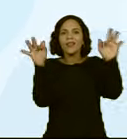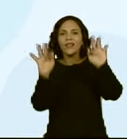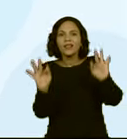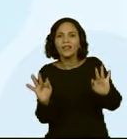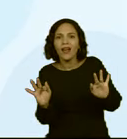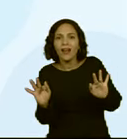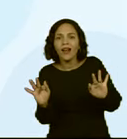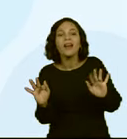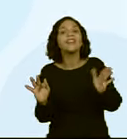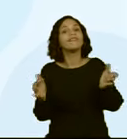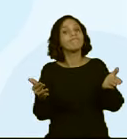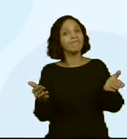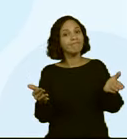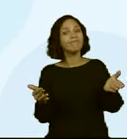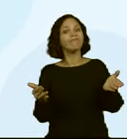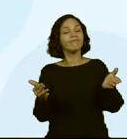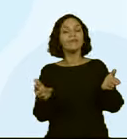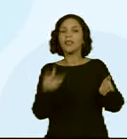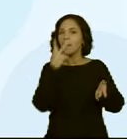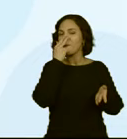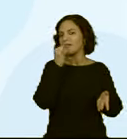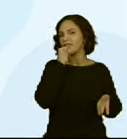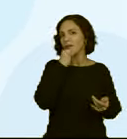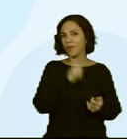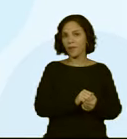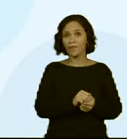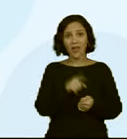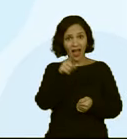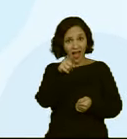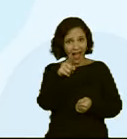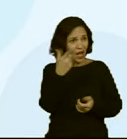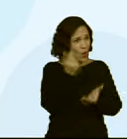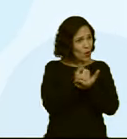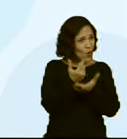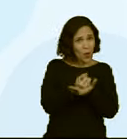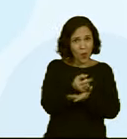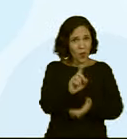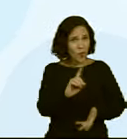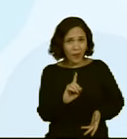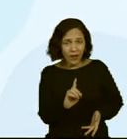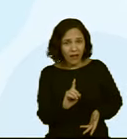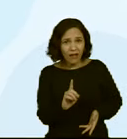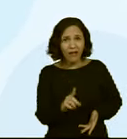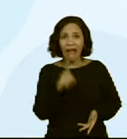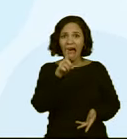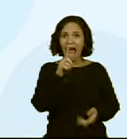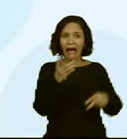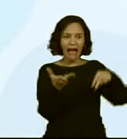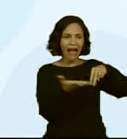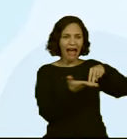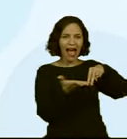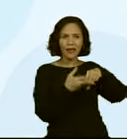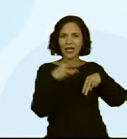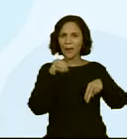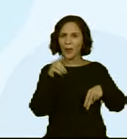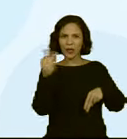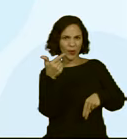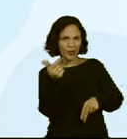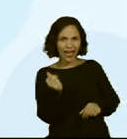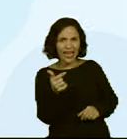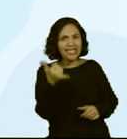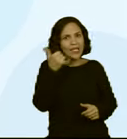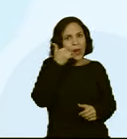né Então aquela coisa de dizer para você que se você não consumir se você não tiver aquela calça da moda